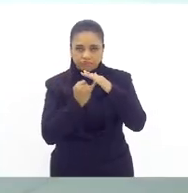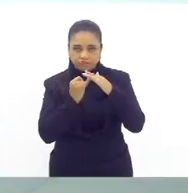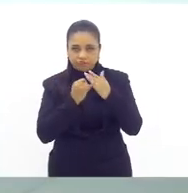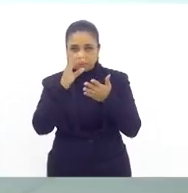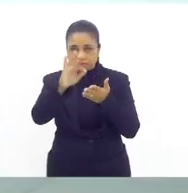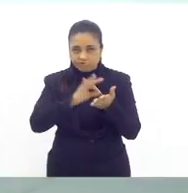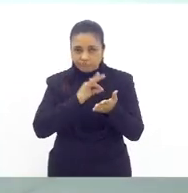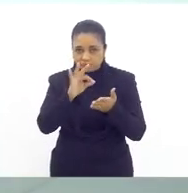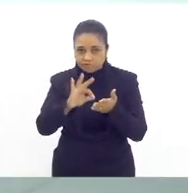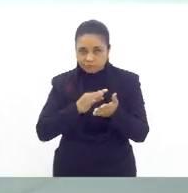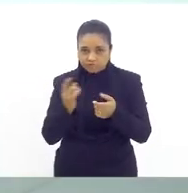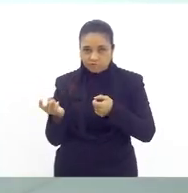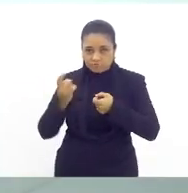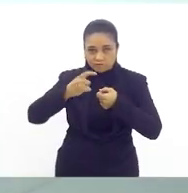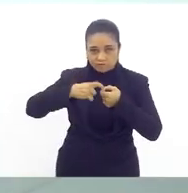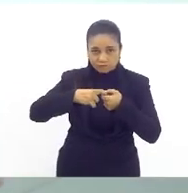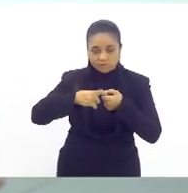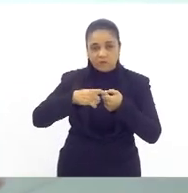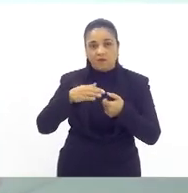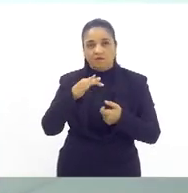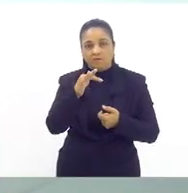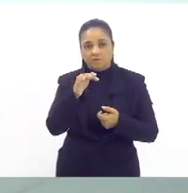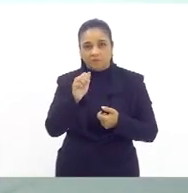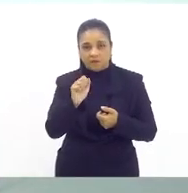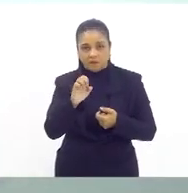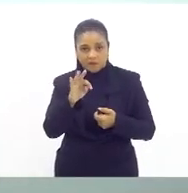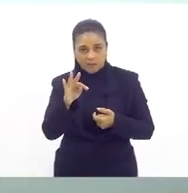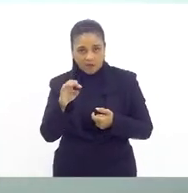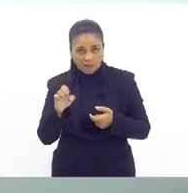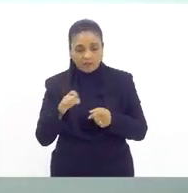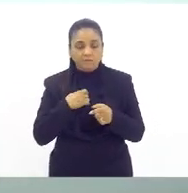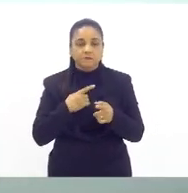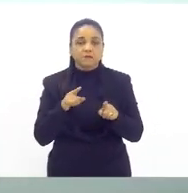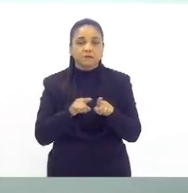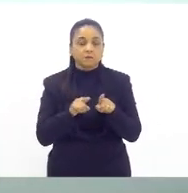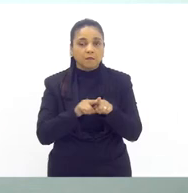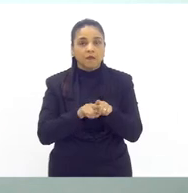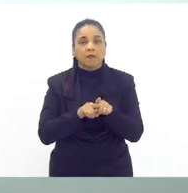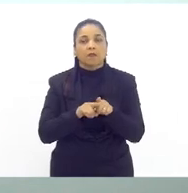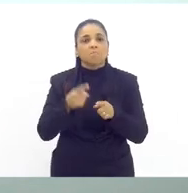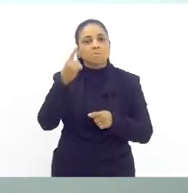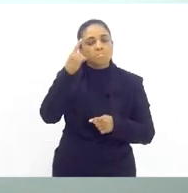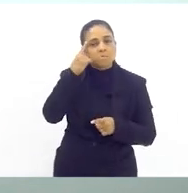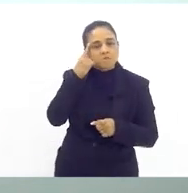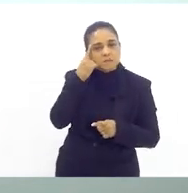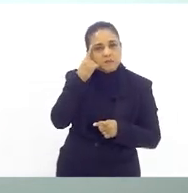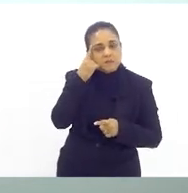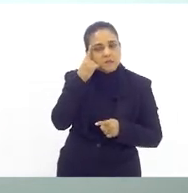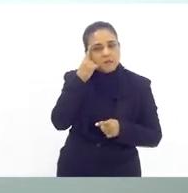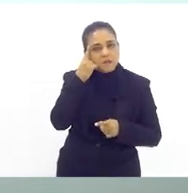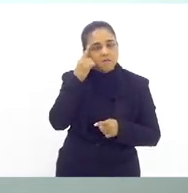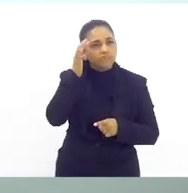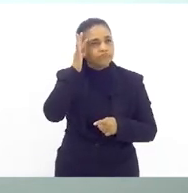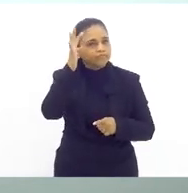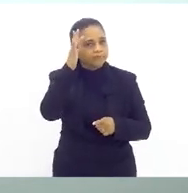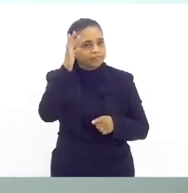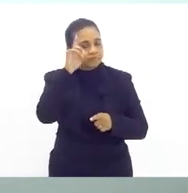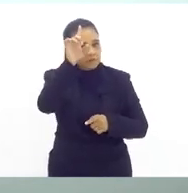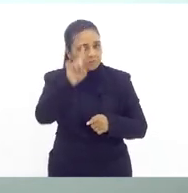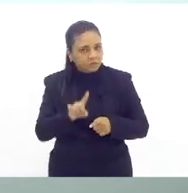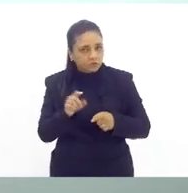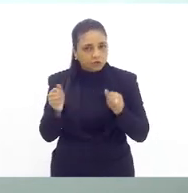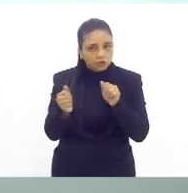faeterges né da instituição e ao mesmo tempo também rever e pensar junto com essa diretoria